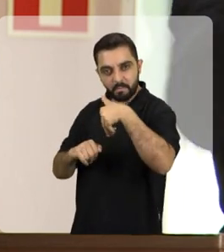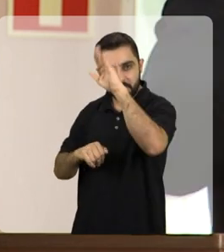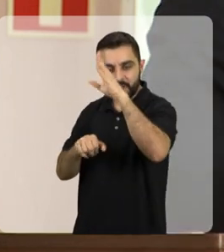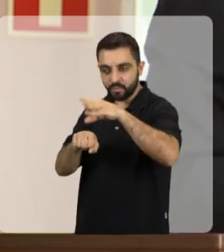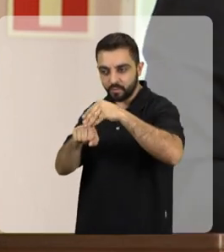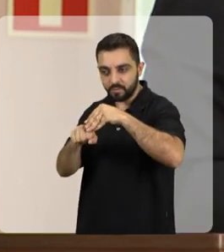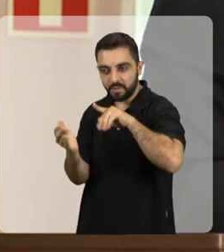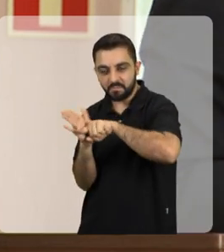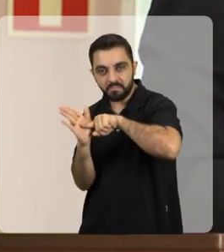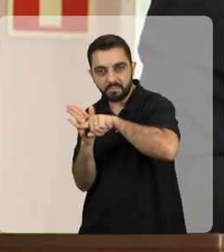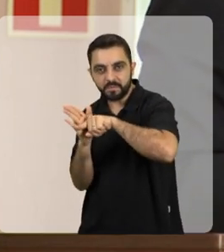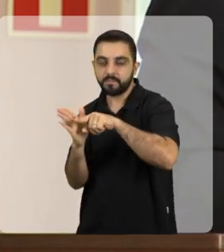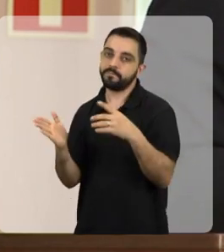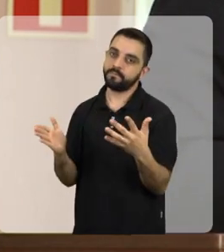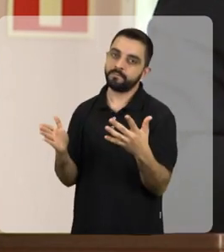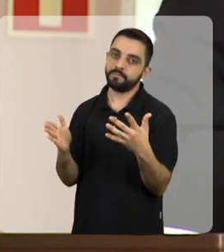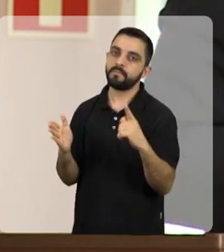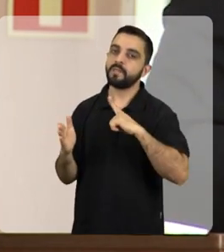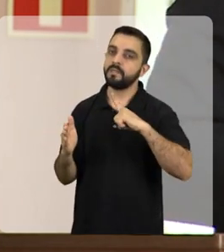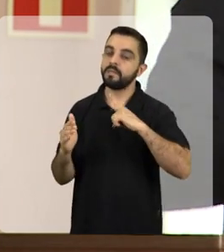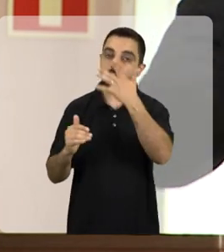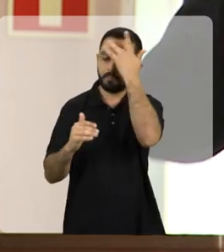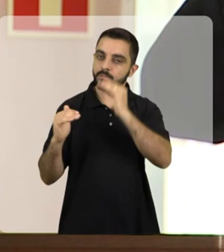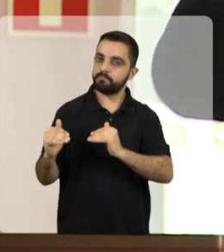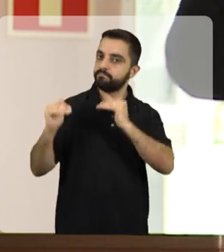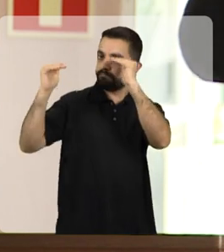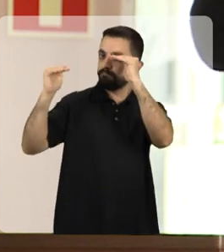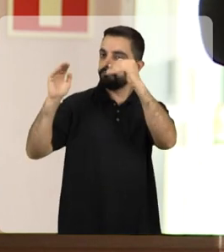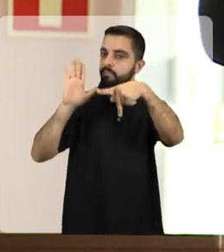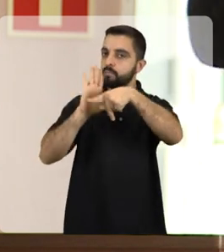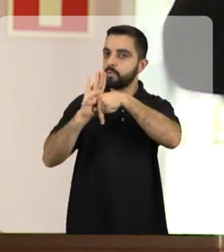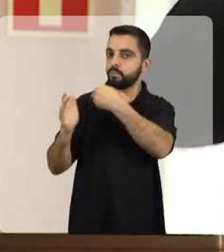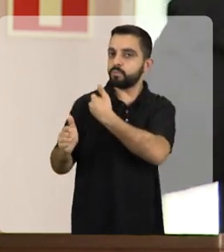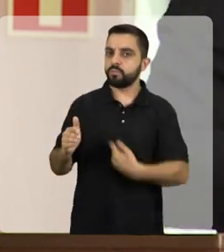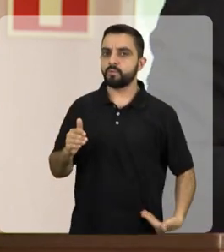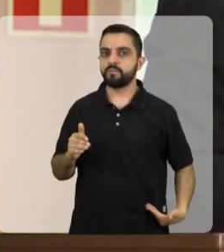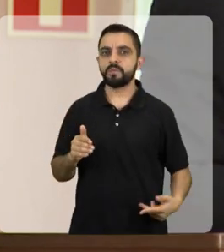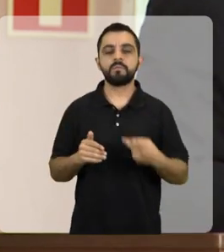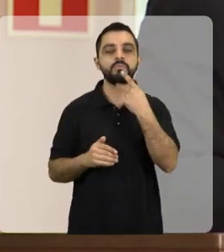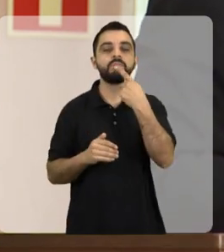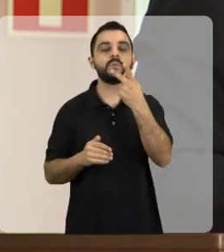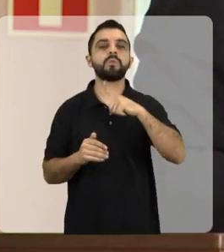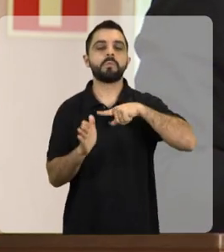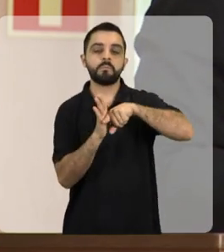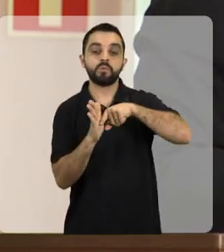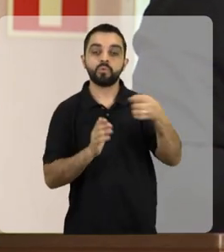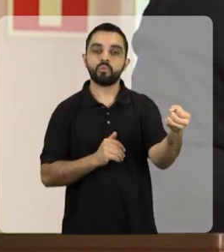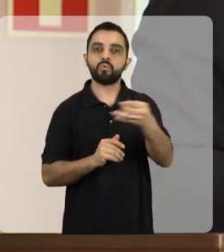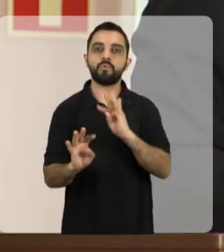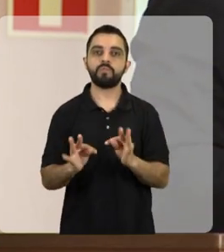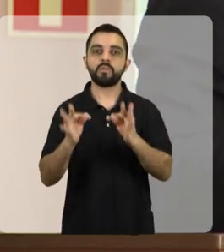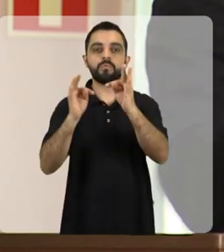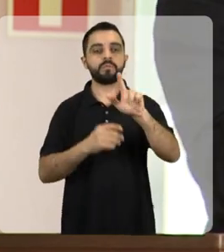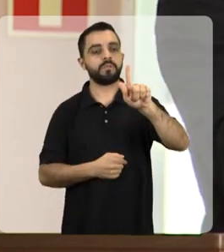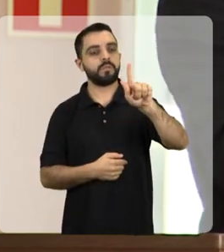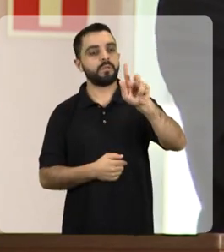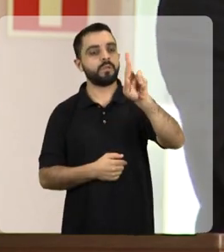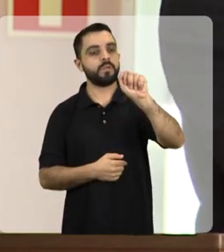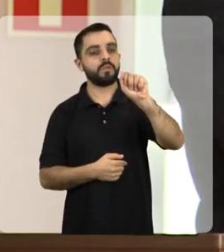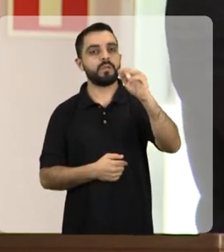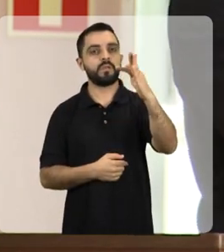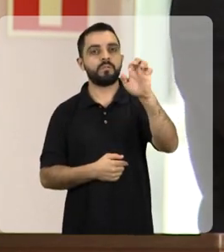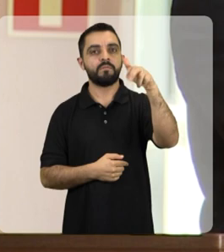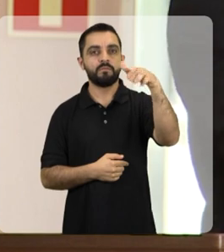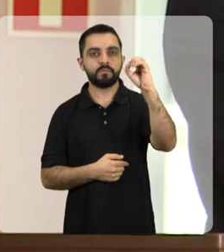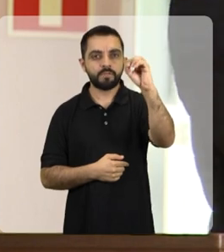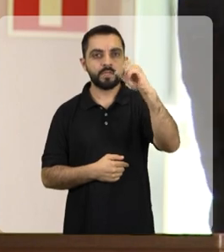que há uma autoridade da República que falou, usando o exemplo do grafeno, essa substância que é tirada do